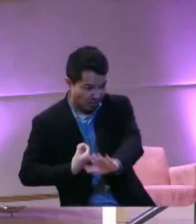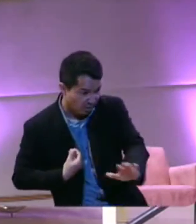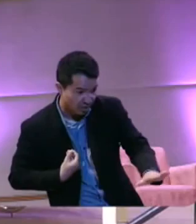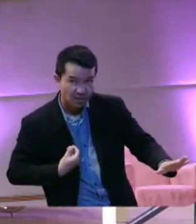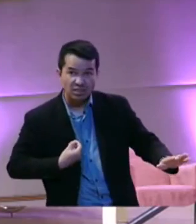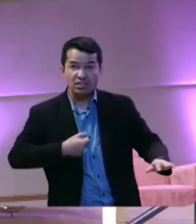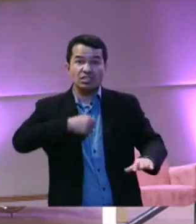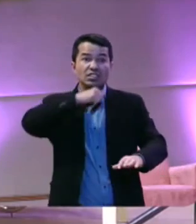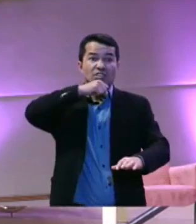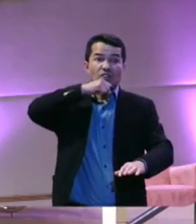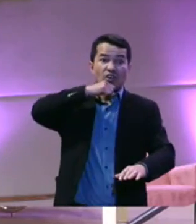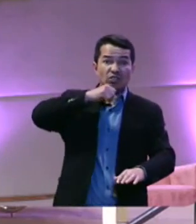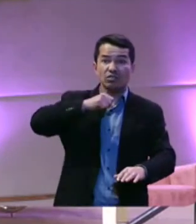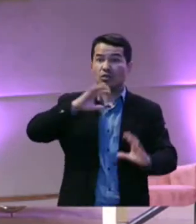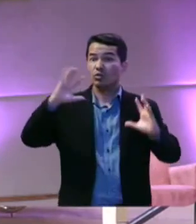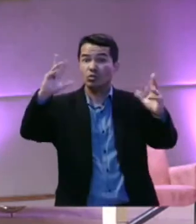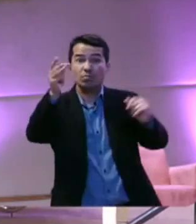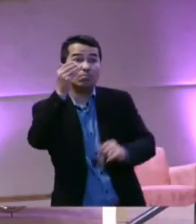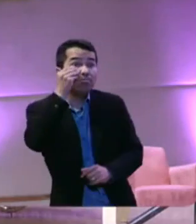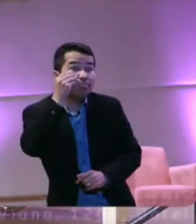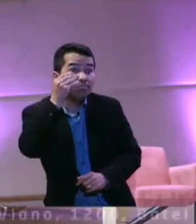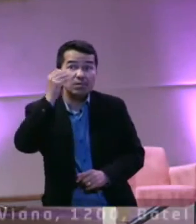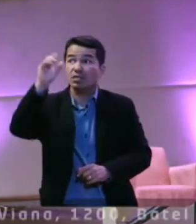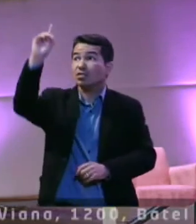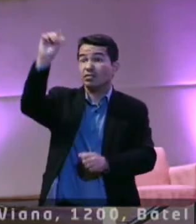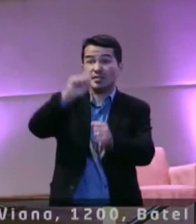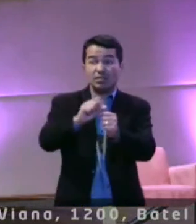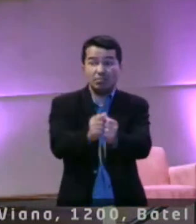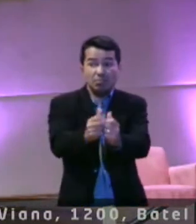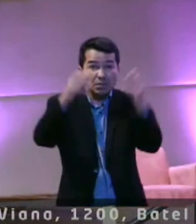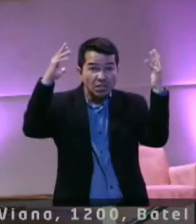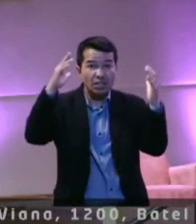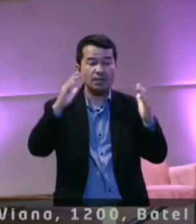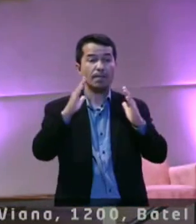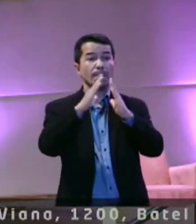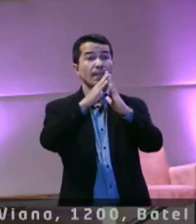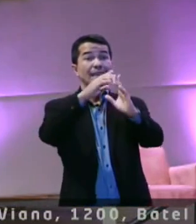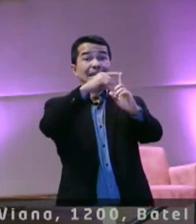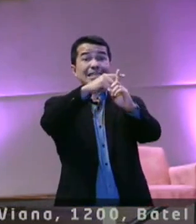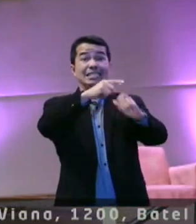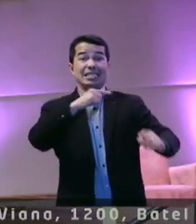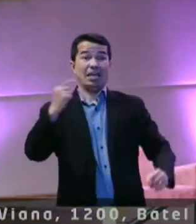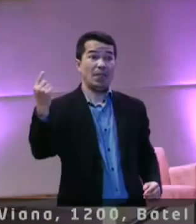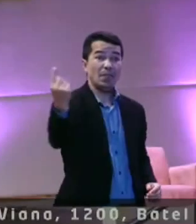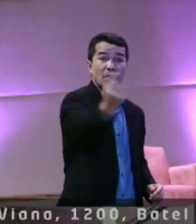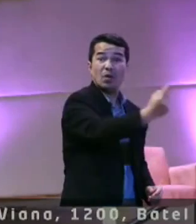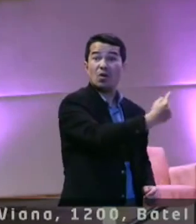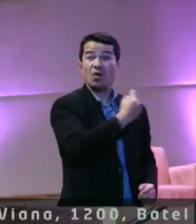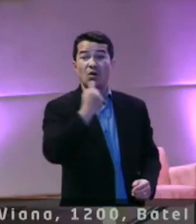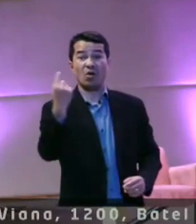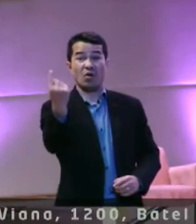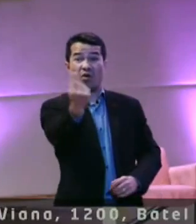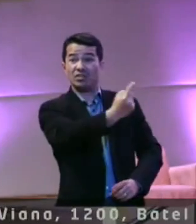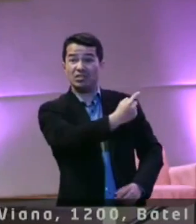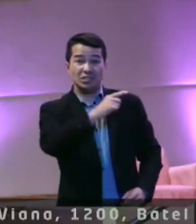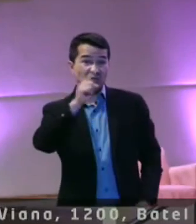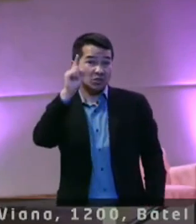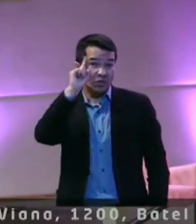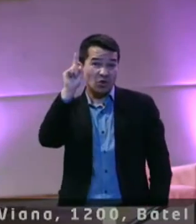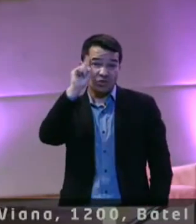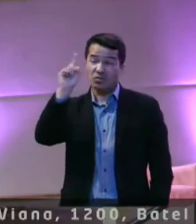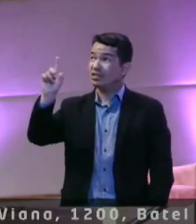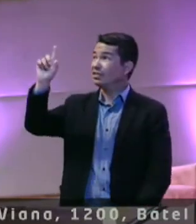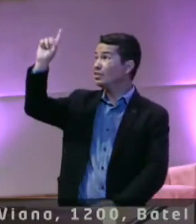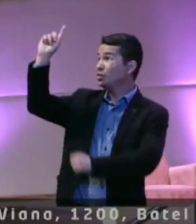idosos. Eles têm experimentado esse mover. Como igreja, nós temos ouvido todos os dias testemunhos do mover